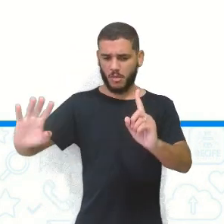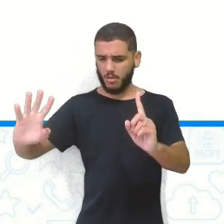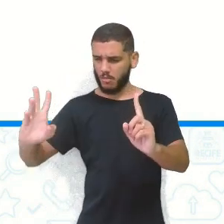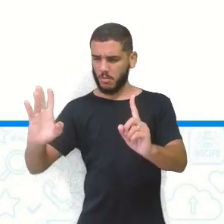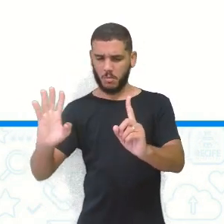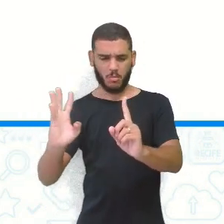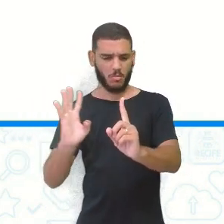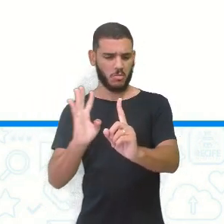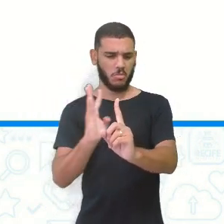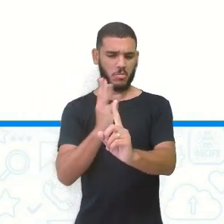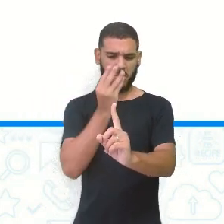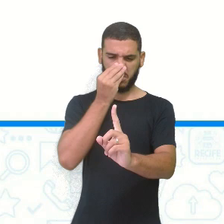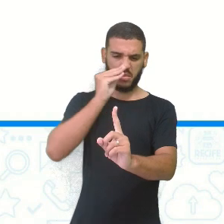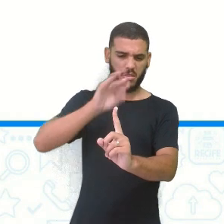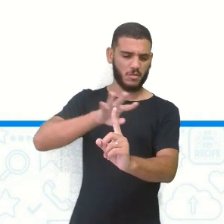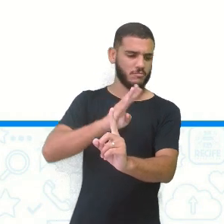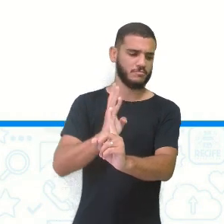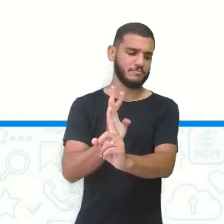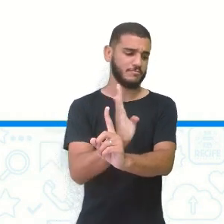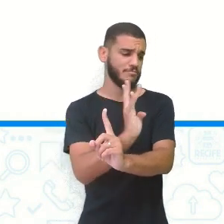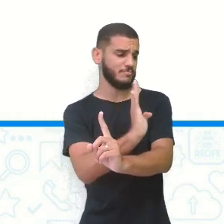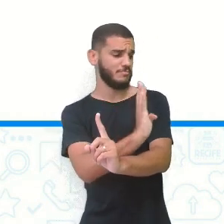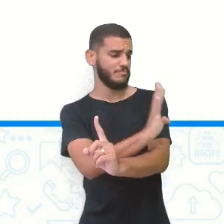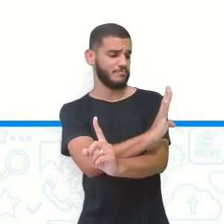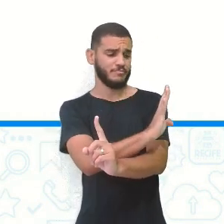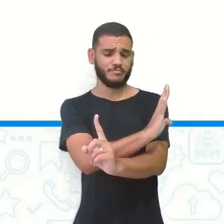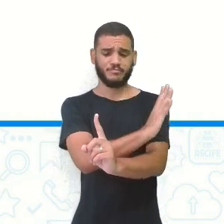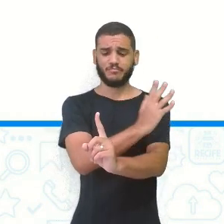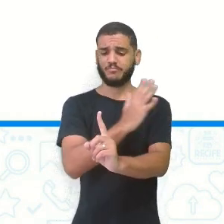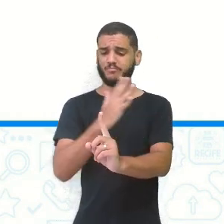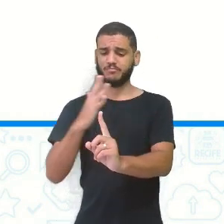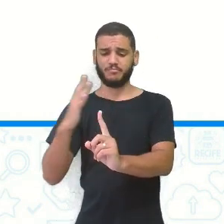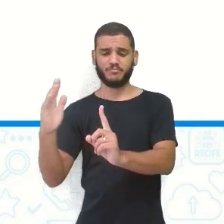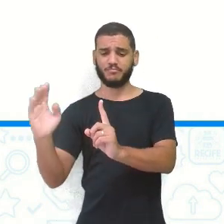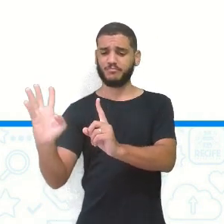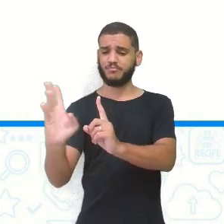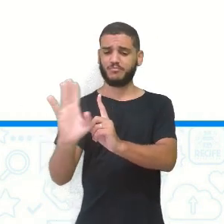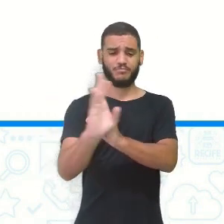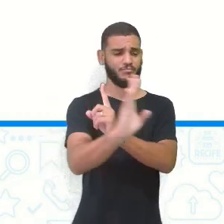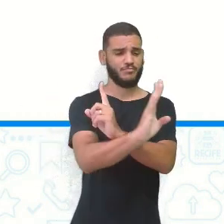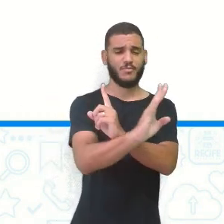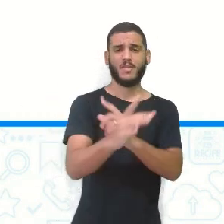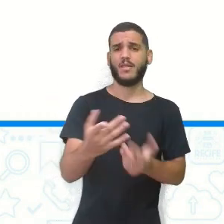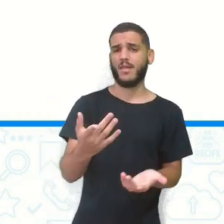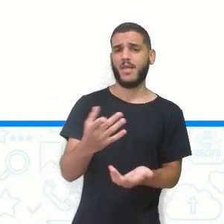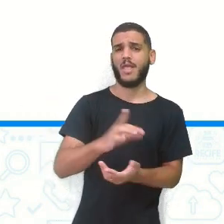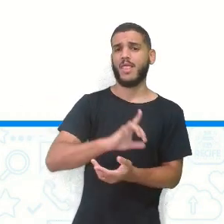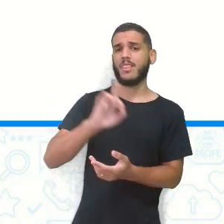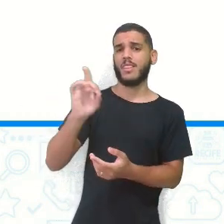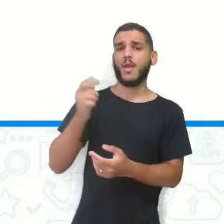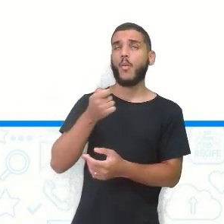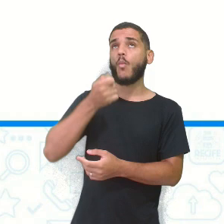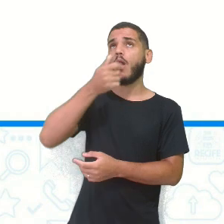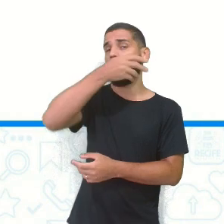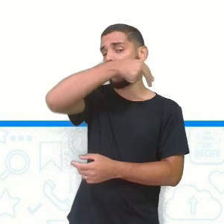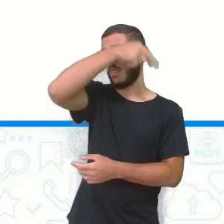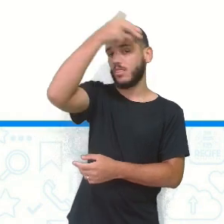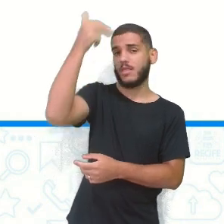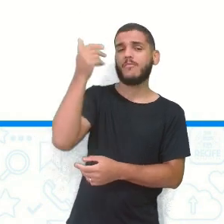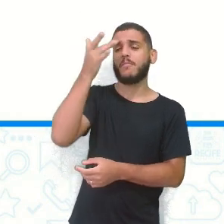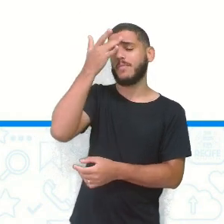davam atenção. Afinal, era véspera de Natal e todos estavam preocupados